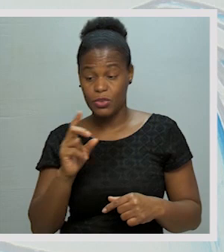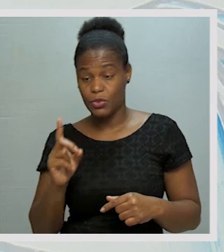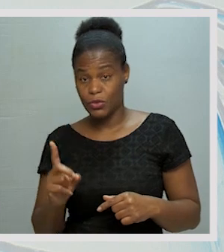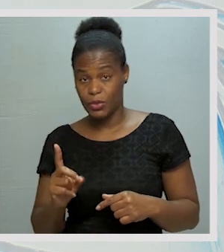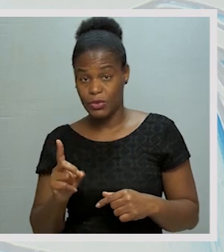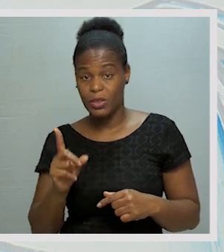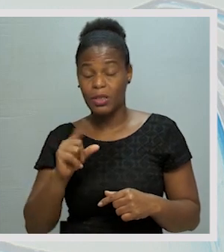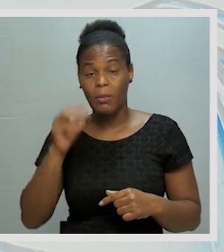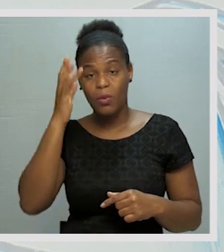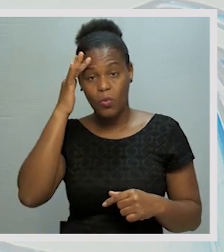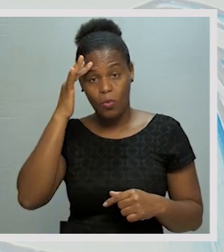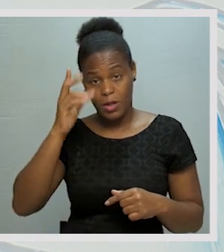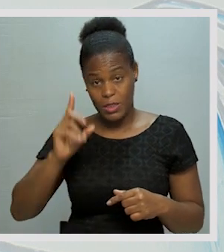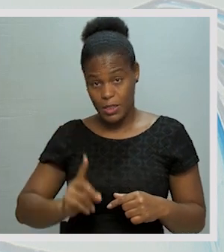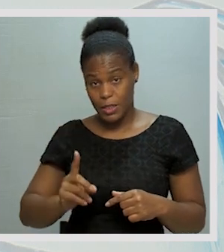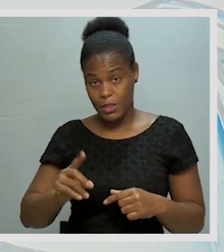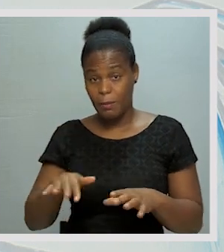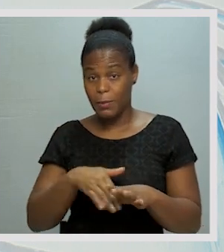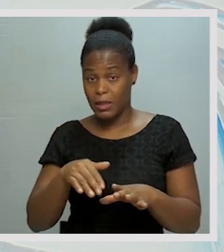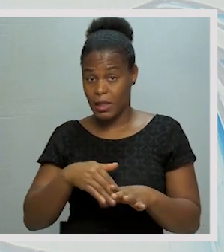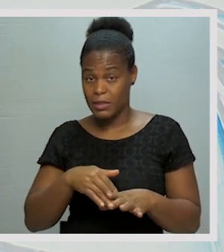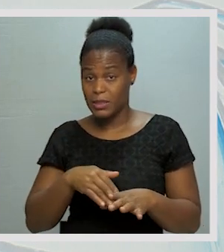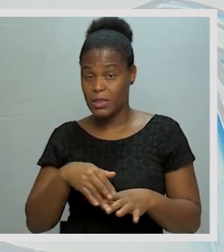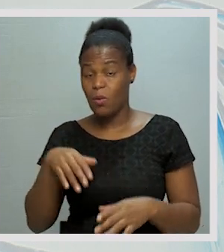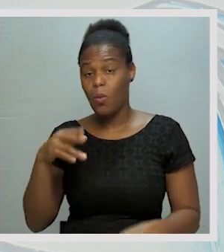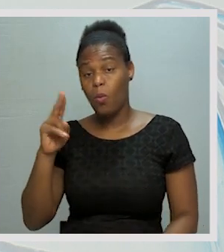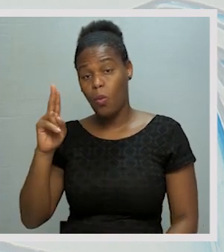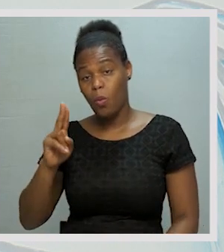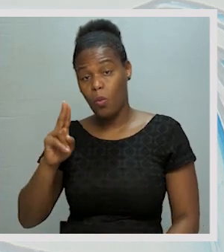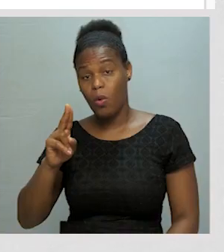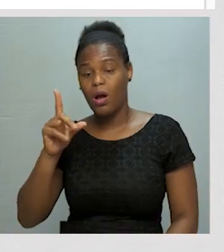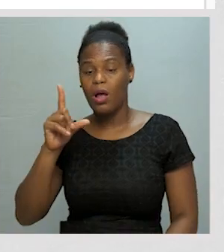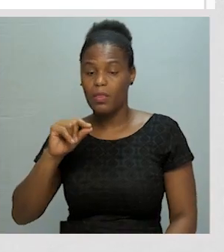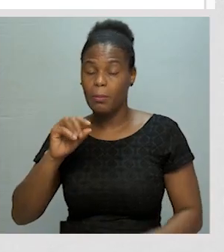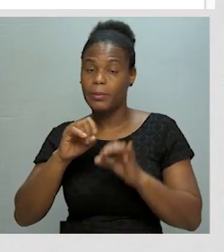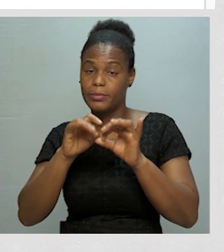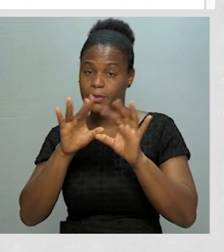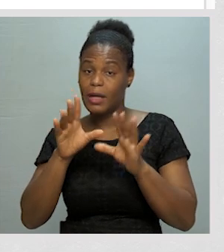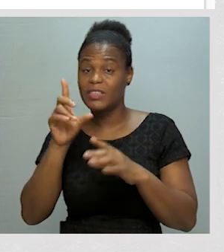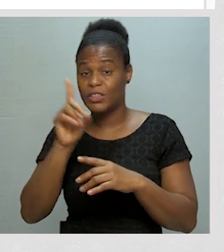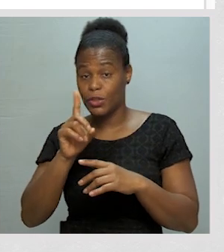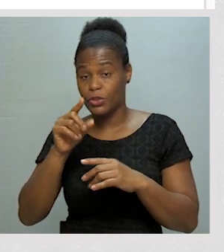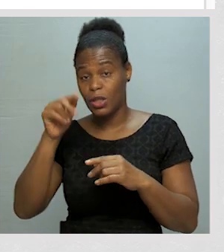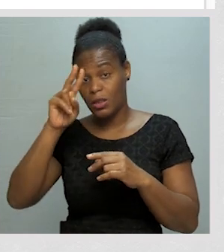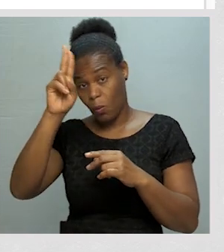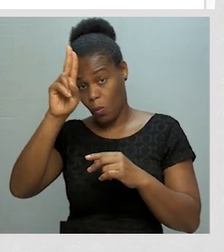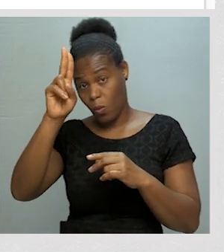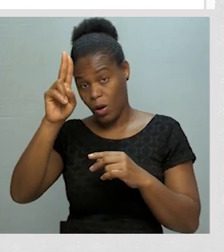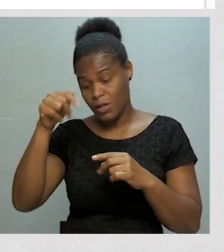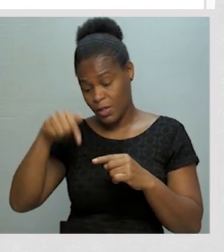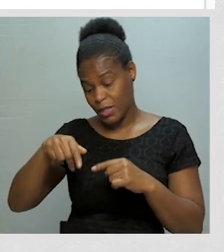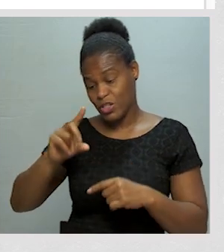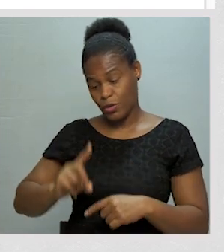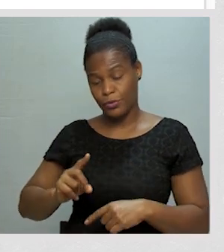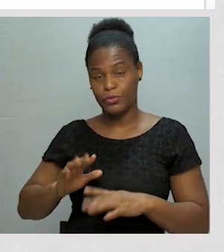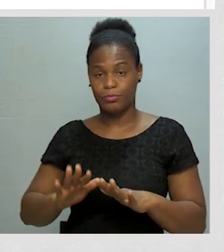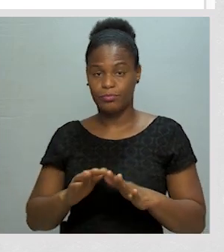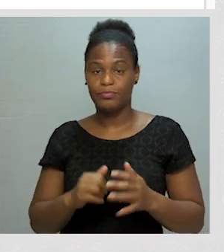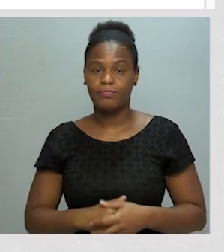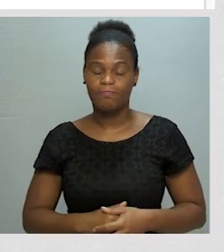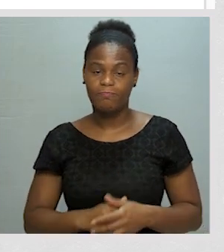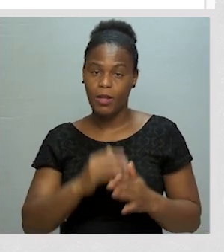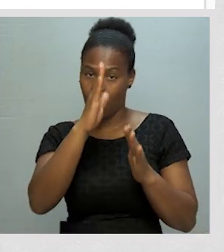os números de modo a ficar o quê? Unidade debaixo de unidade. Ao escrevermos o número